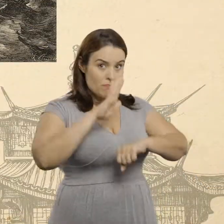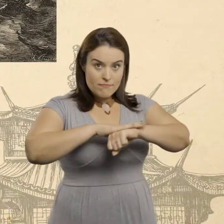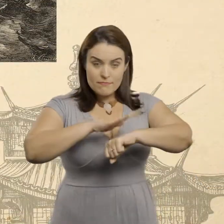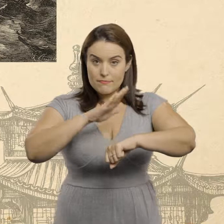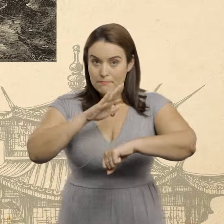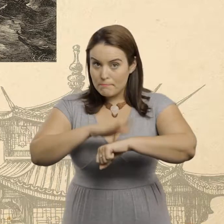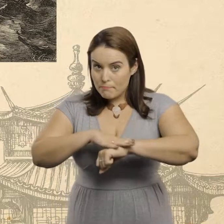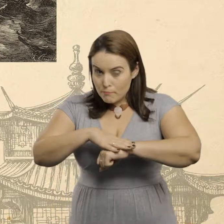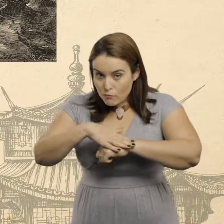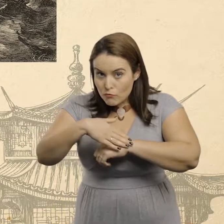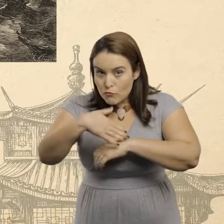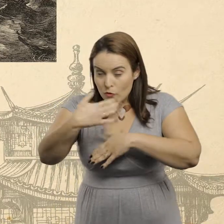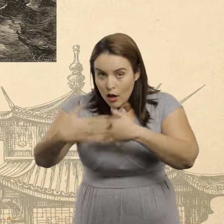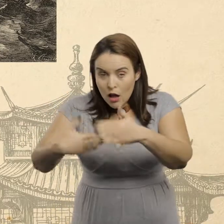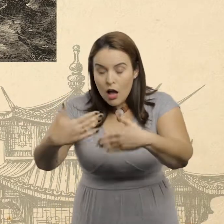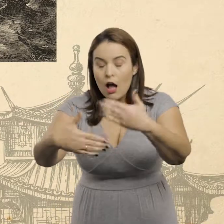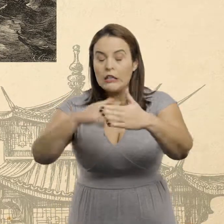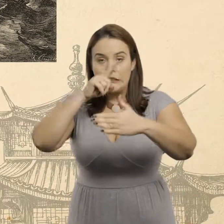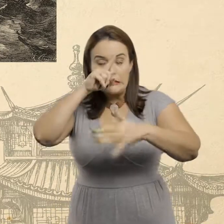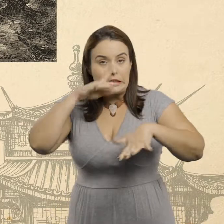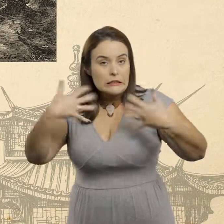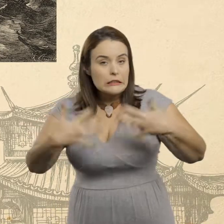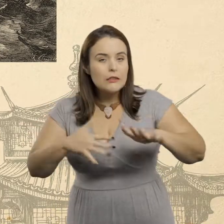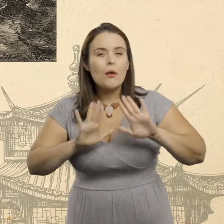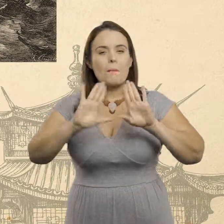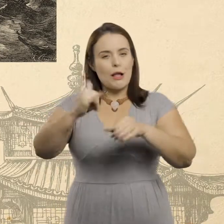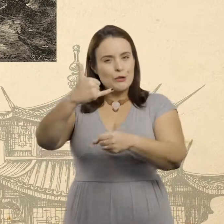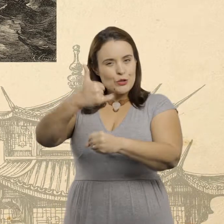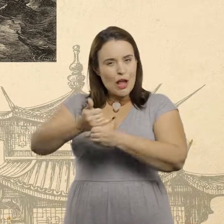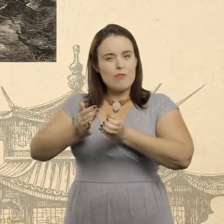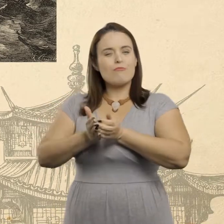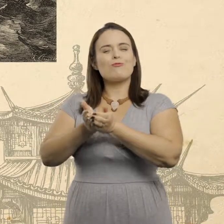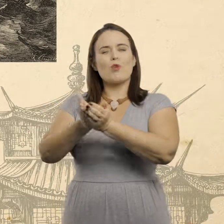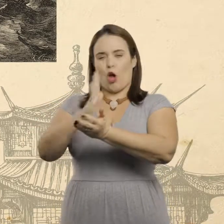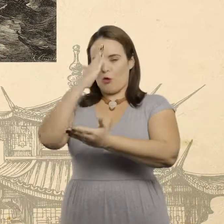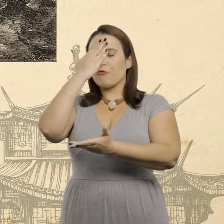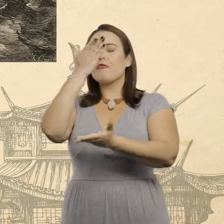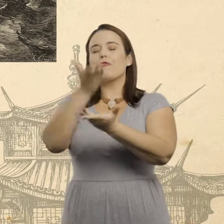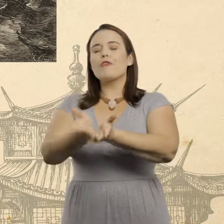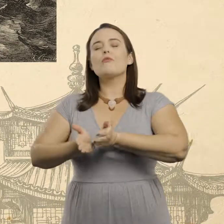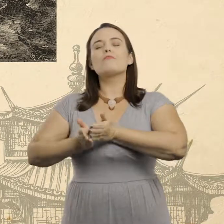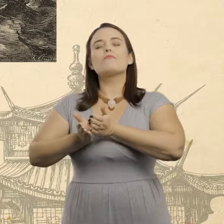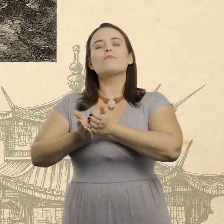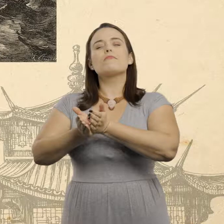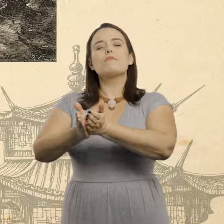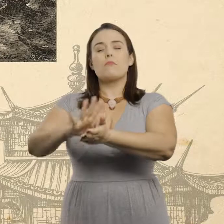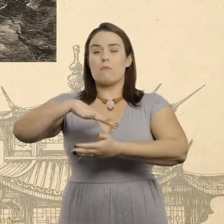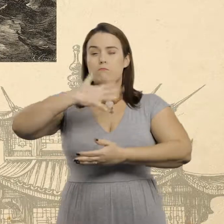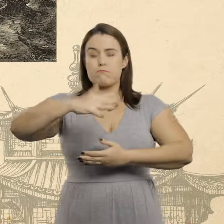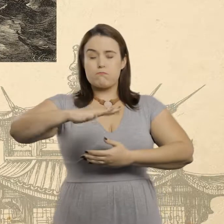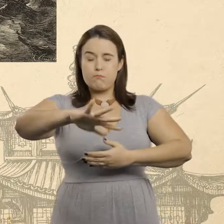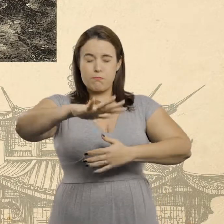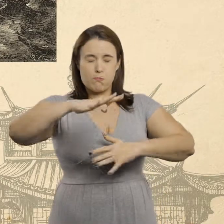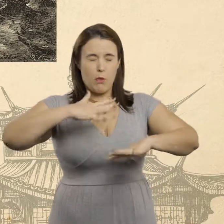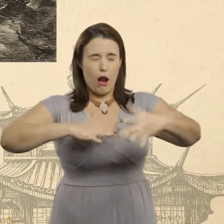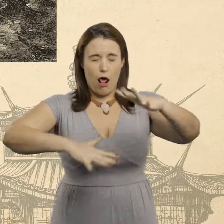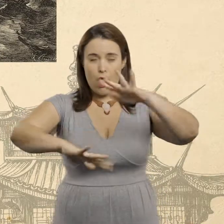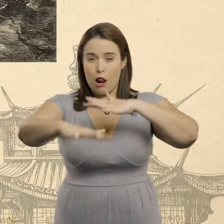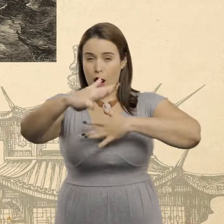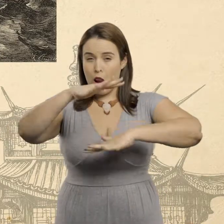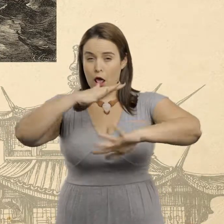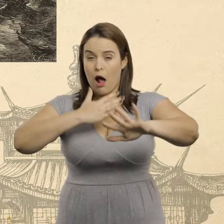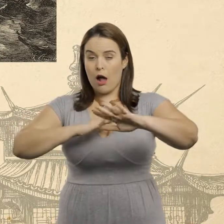Viajar naquela época do ano era muito arriscado, mas o capitão John Bunsby confiava em seu barco. O mar